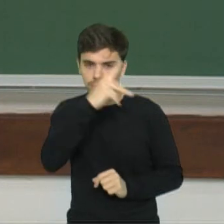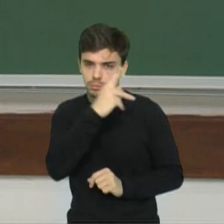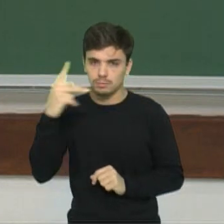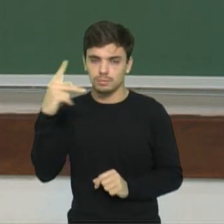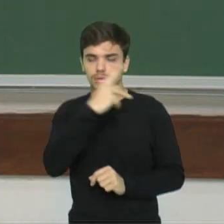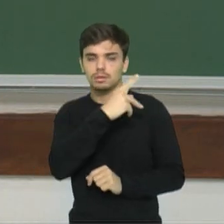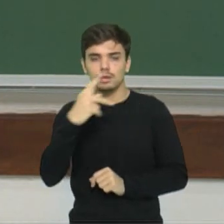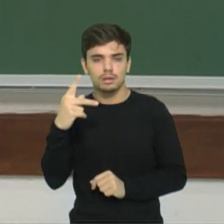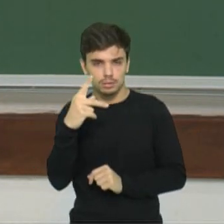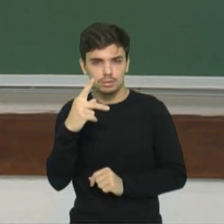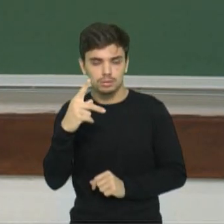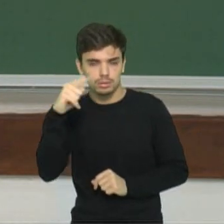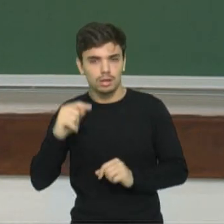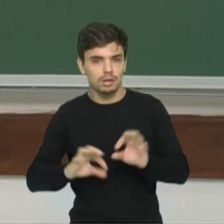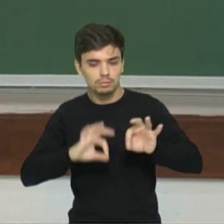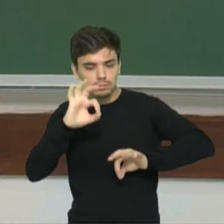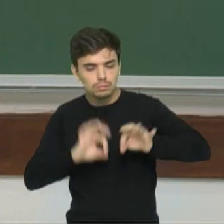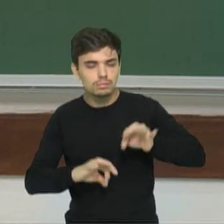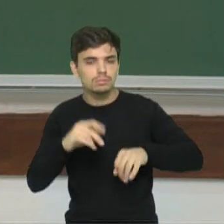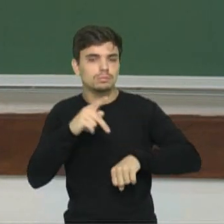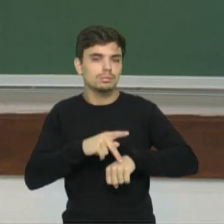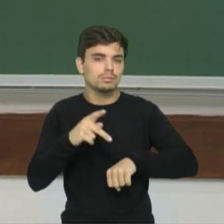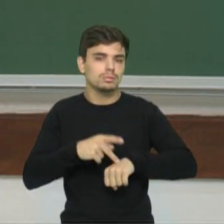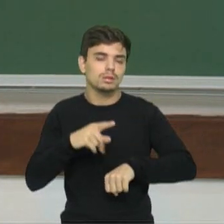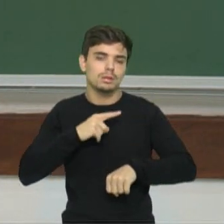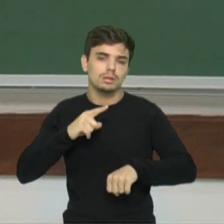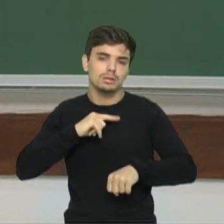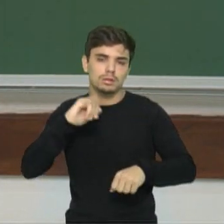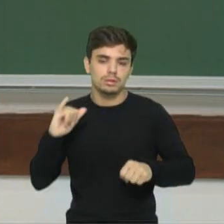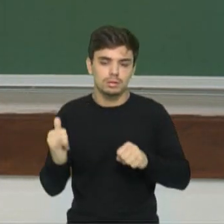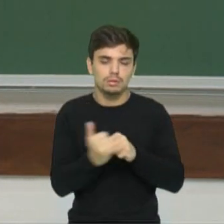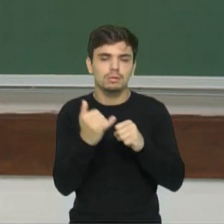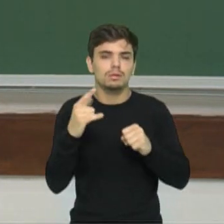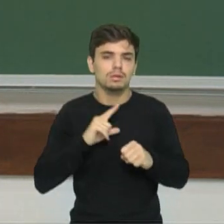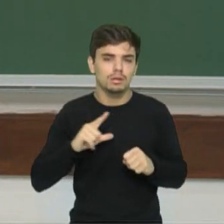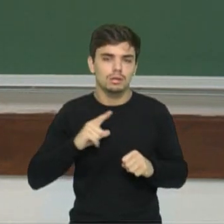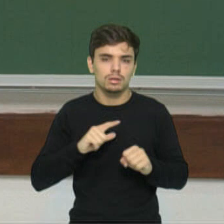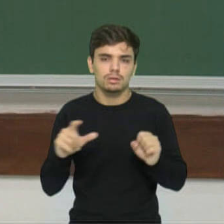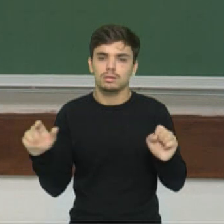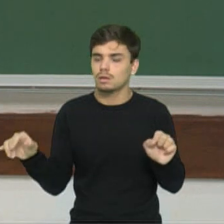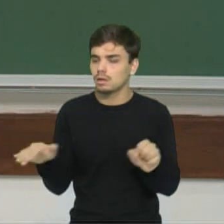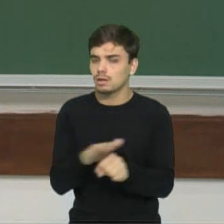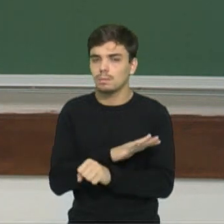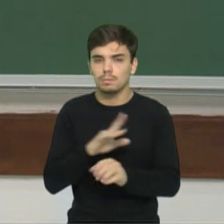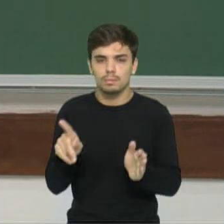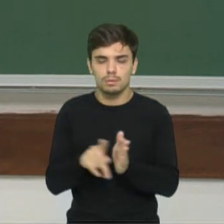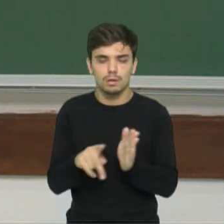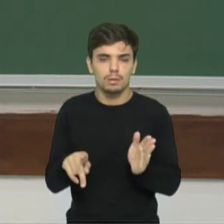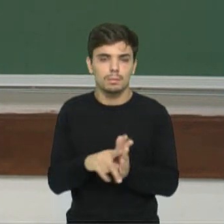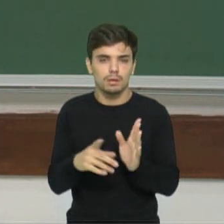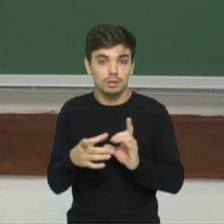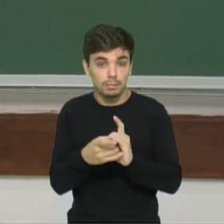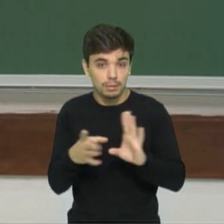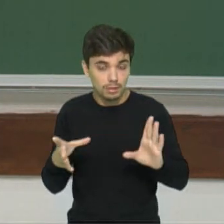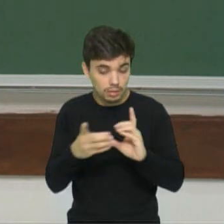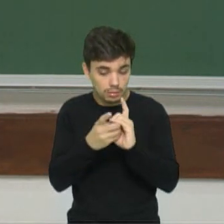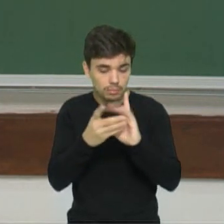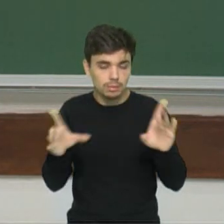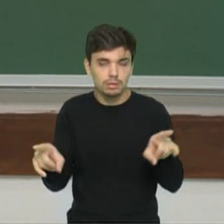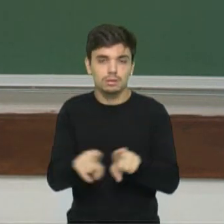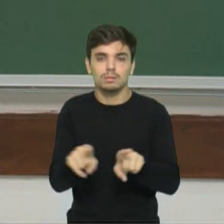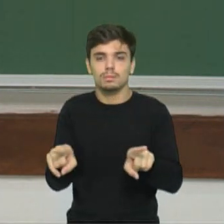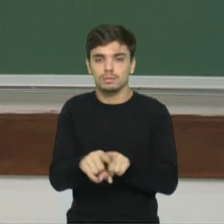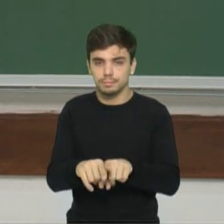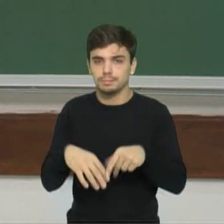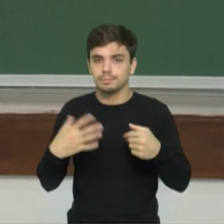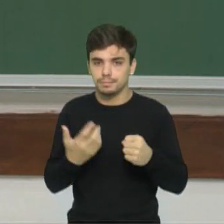governando o país, ele aplica um golpe, acaba com as liberdades democráticas e ele mesmo assume esse país de caráter